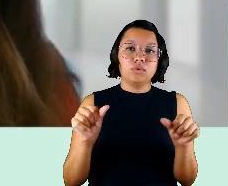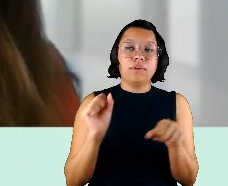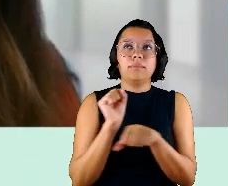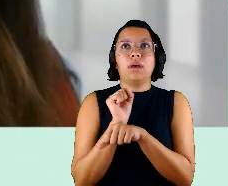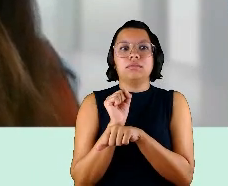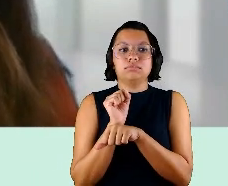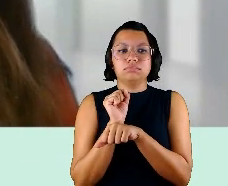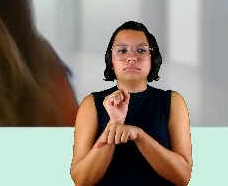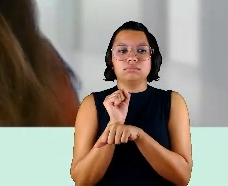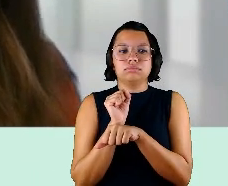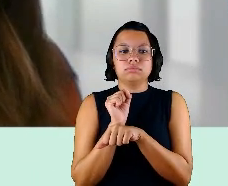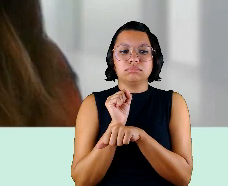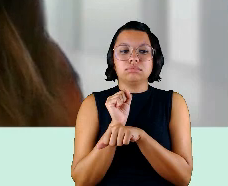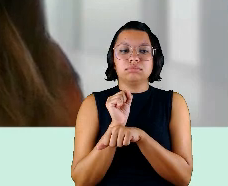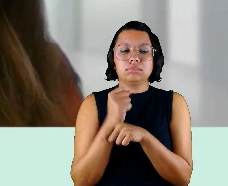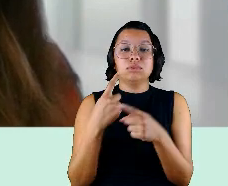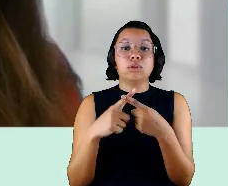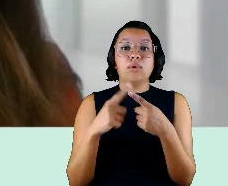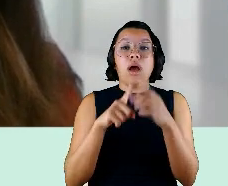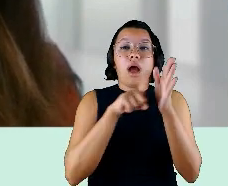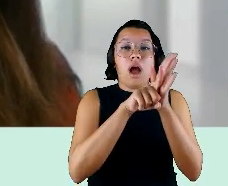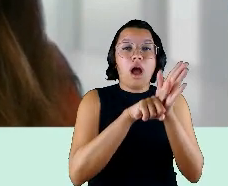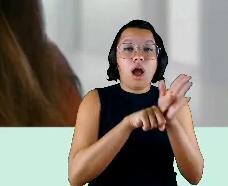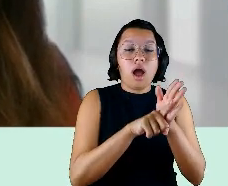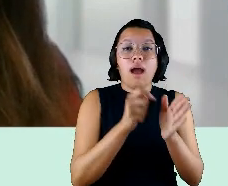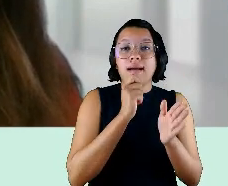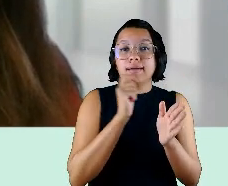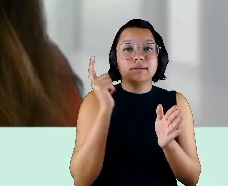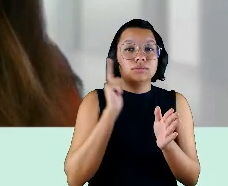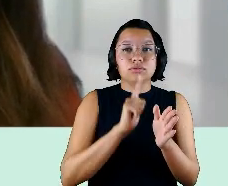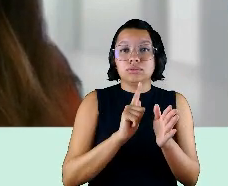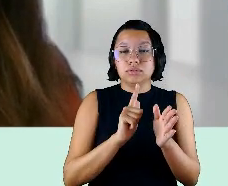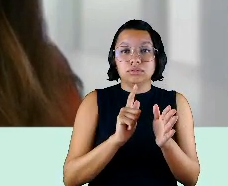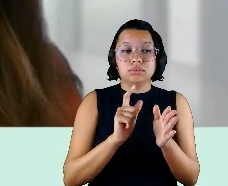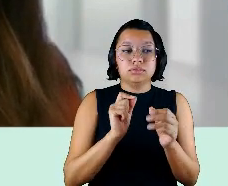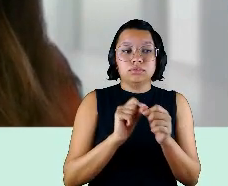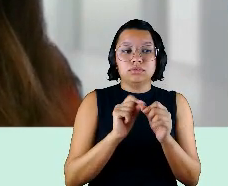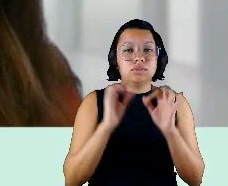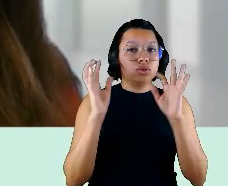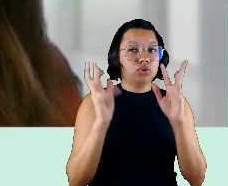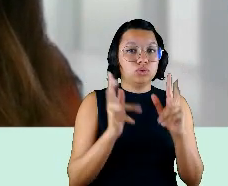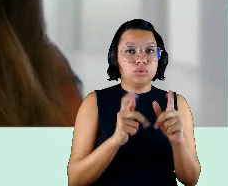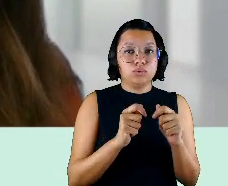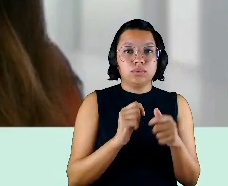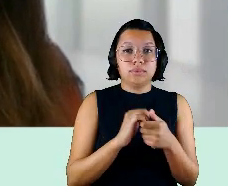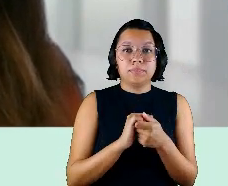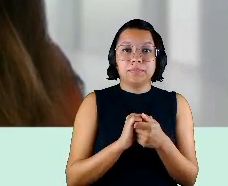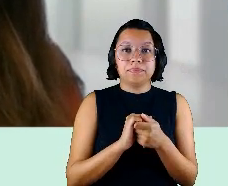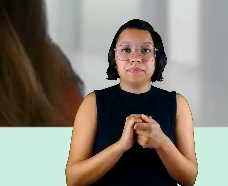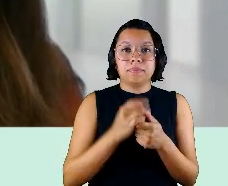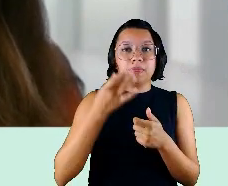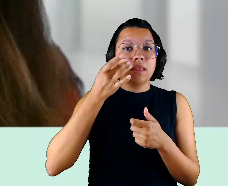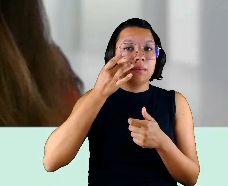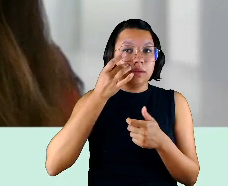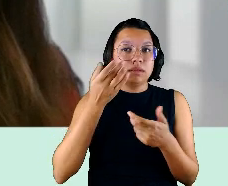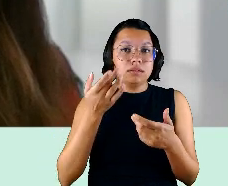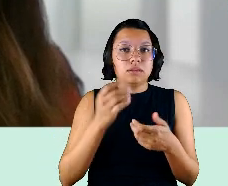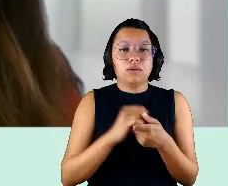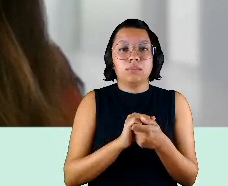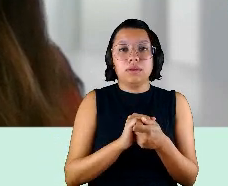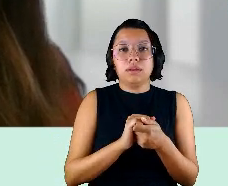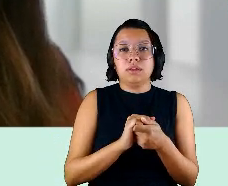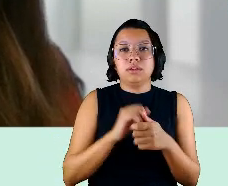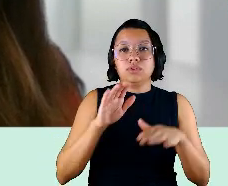parado, fica paralisado, porque as perícias ainda nós não conseguimos fazer totalmente, presencialmente, né? Apesar do